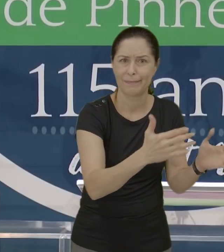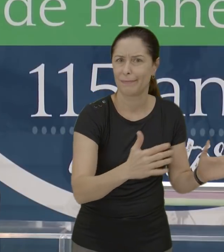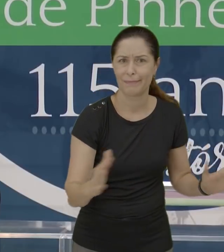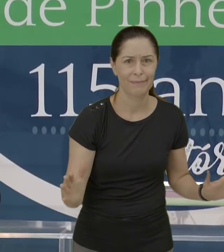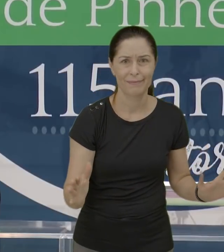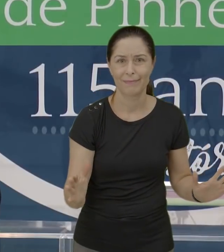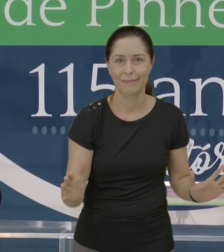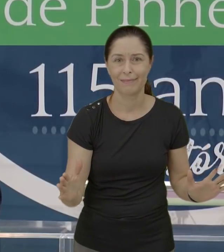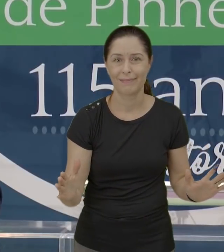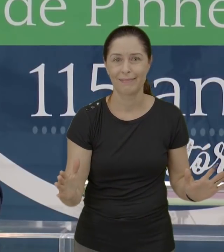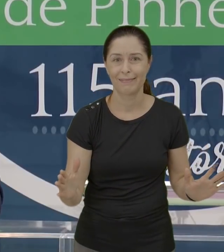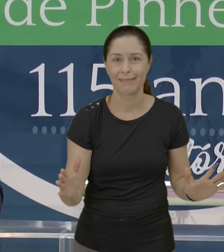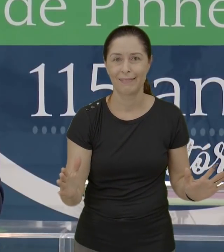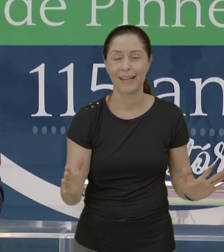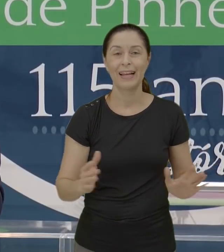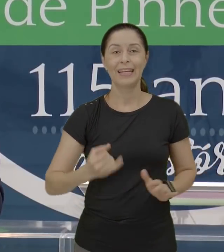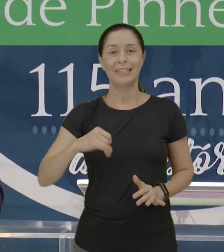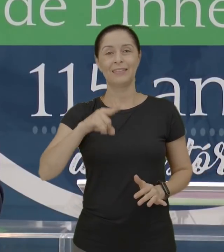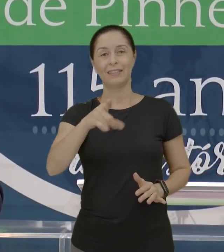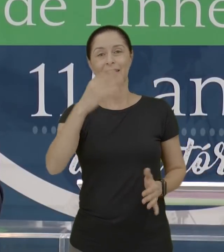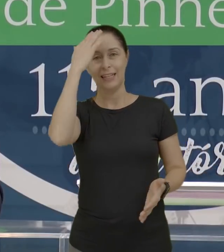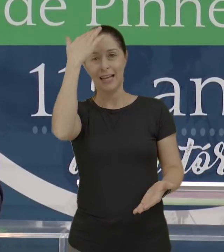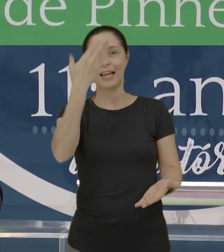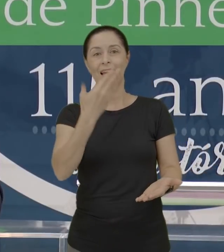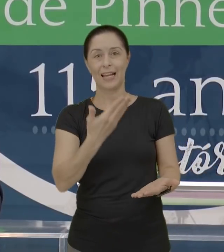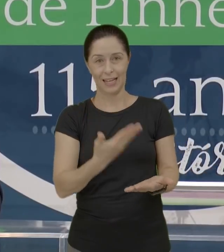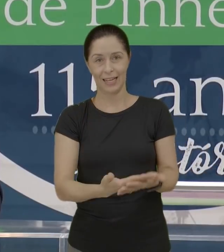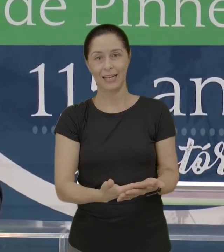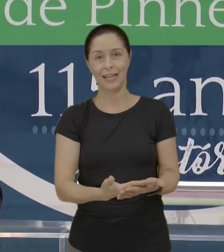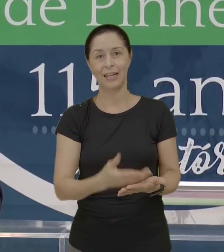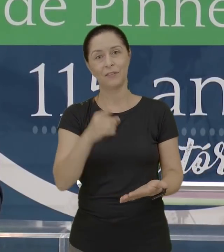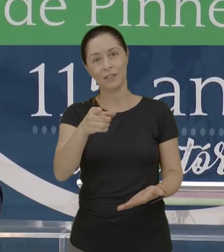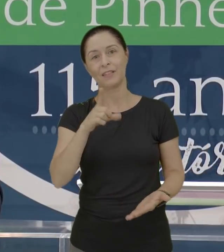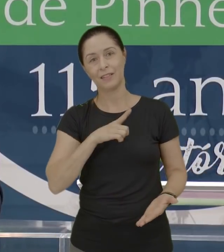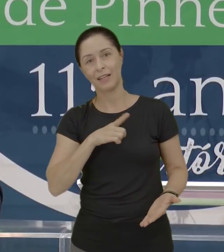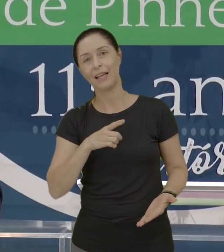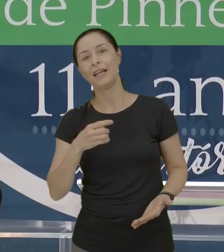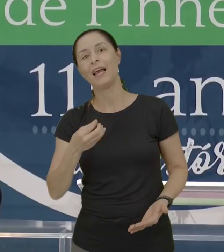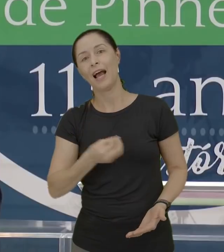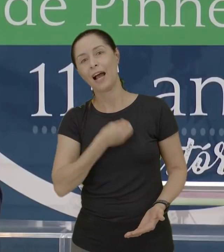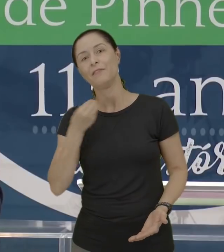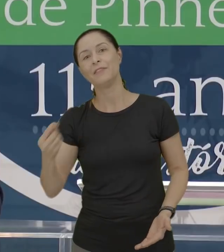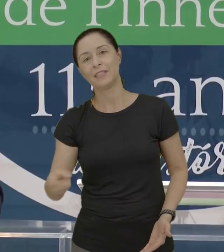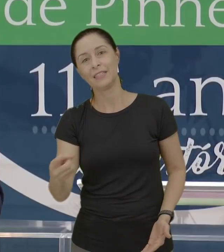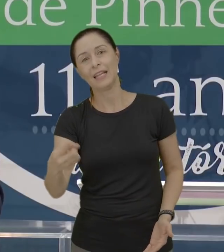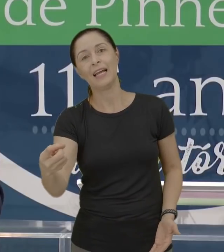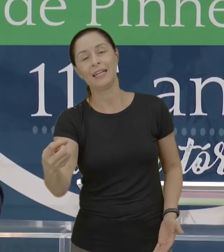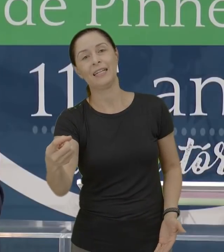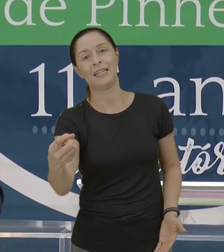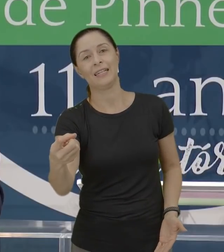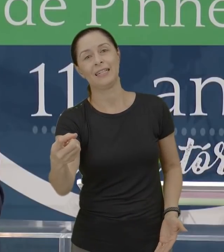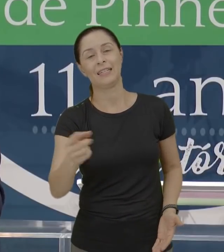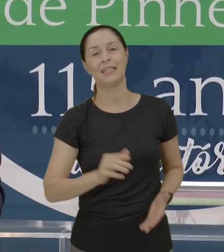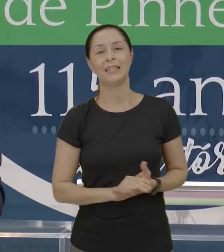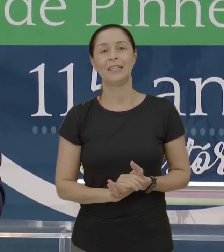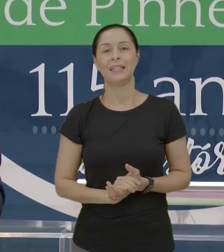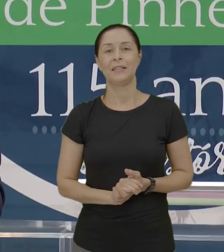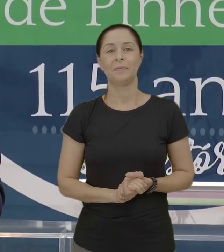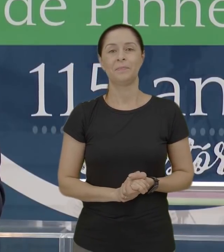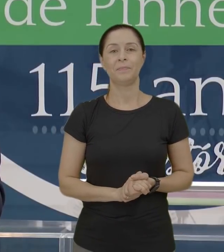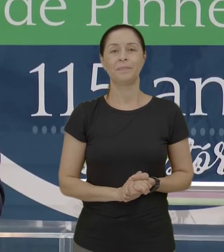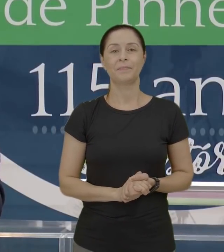Então o que ele está dizendo? Se você crê, você tem o quê? A vida eterna. Quem é que tem a vida eterna? Quem